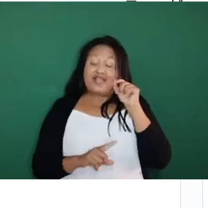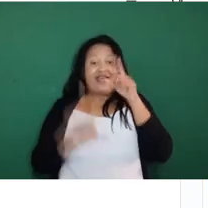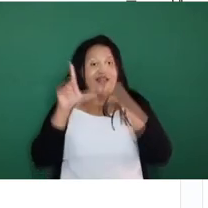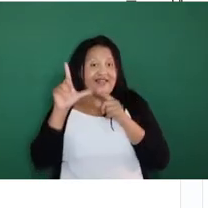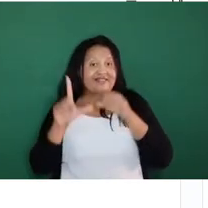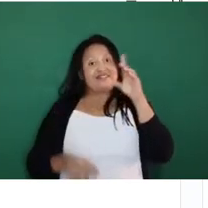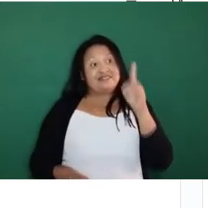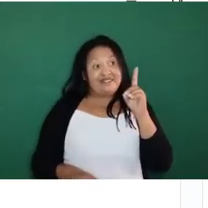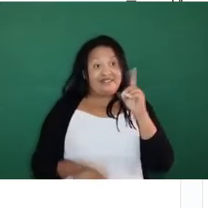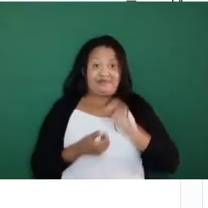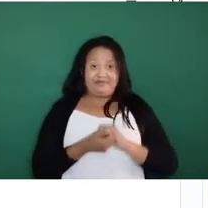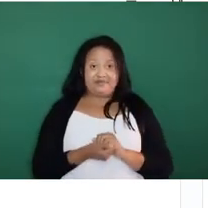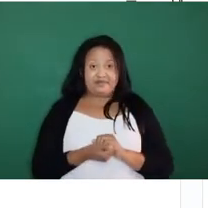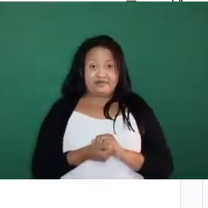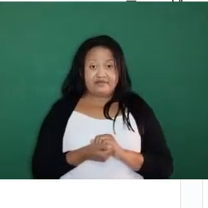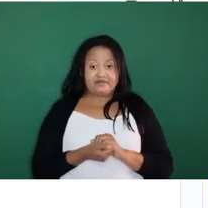d